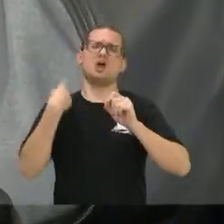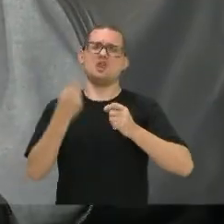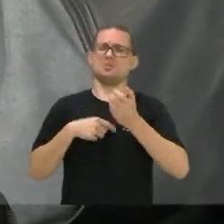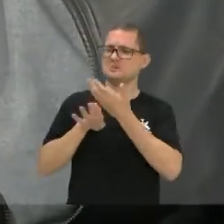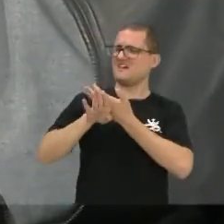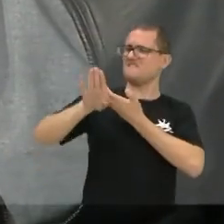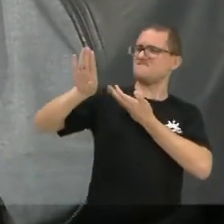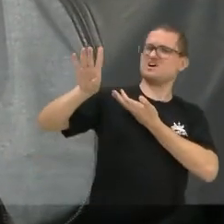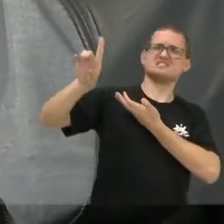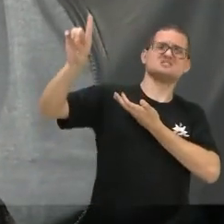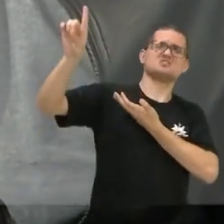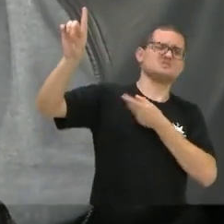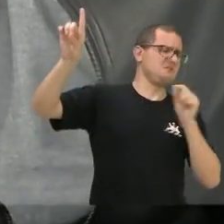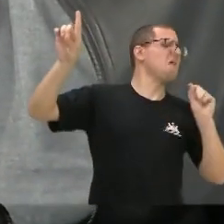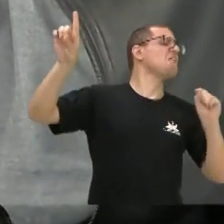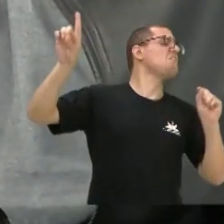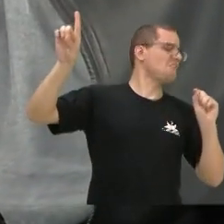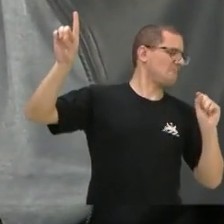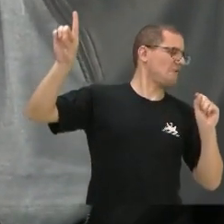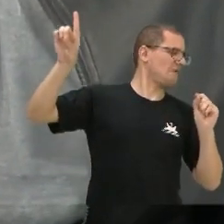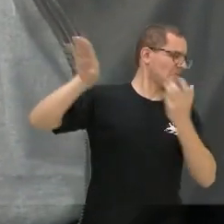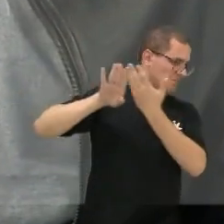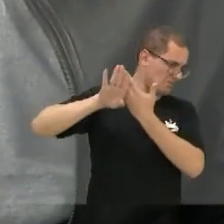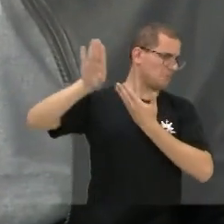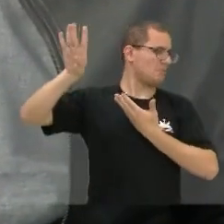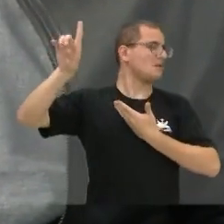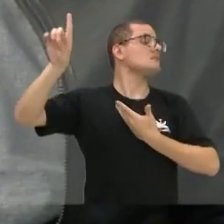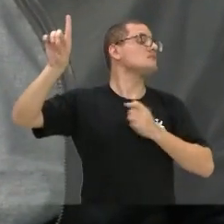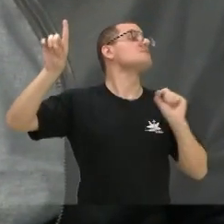separará quem vai nos